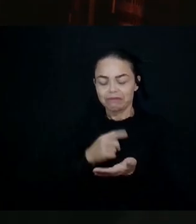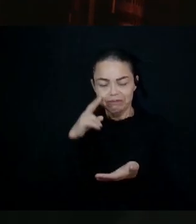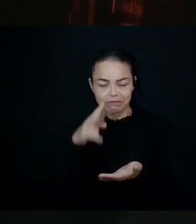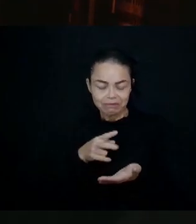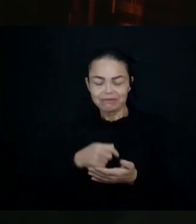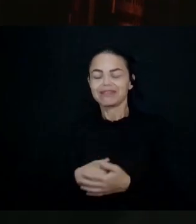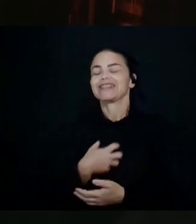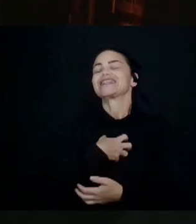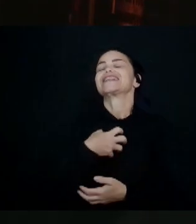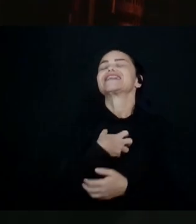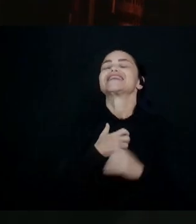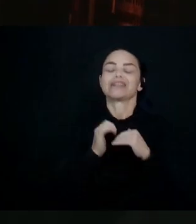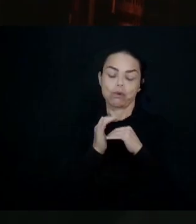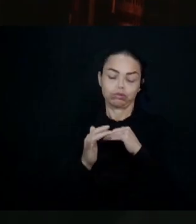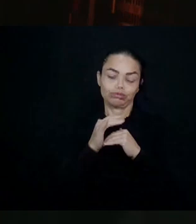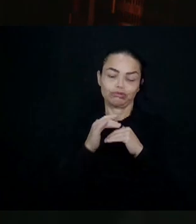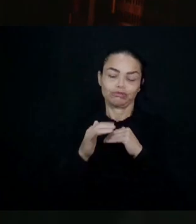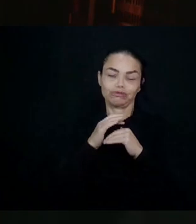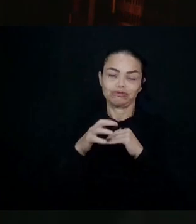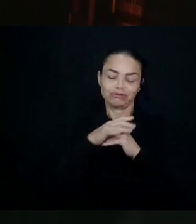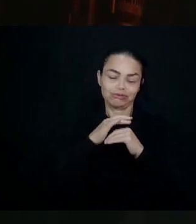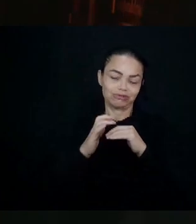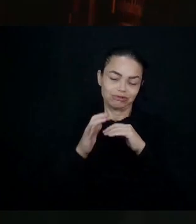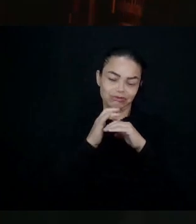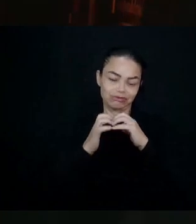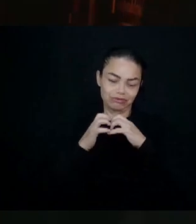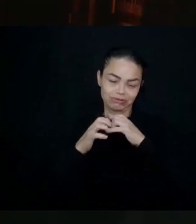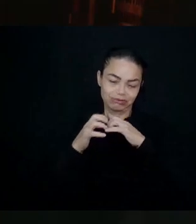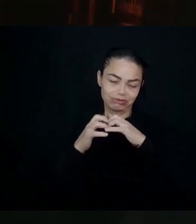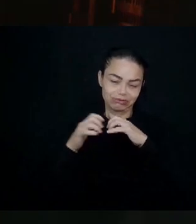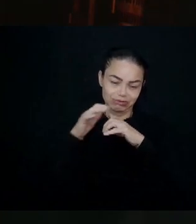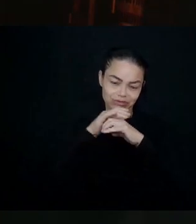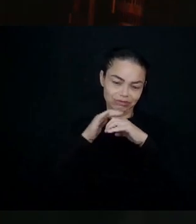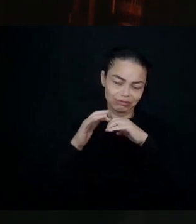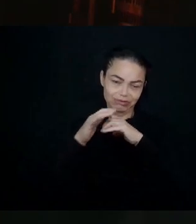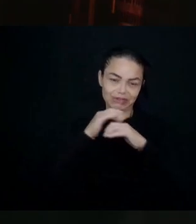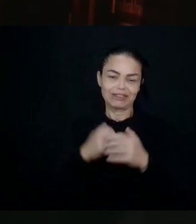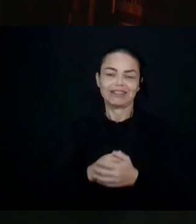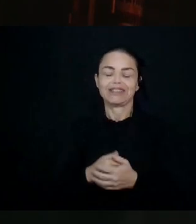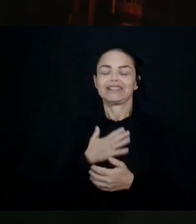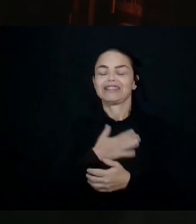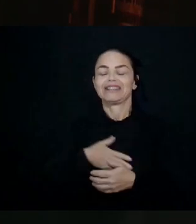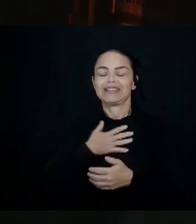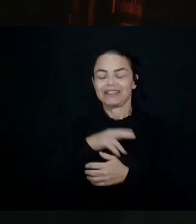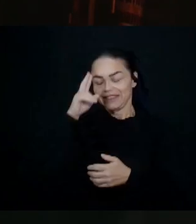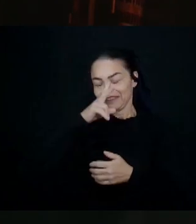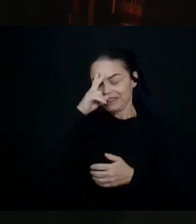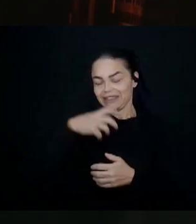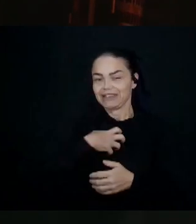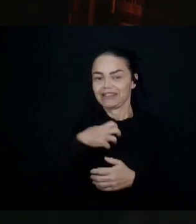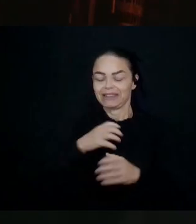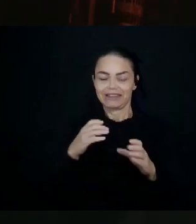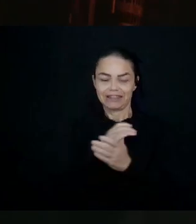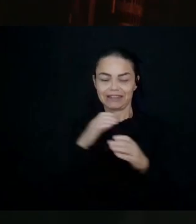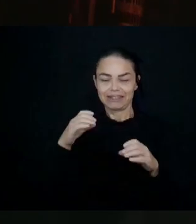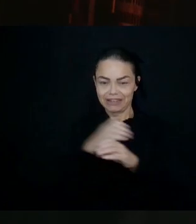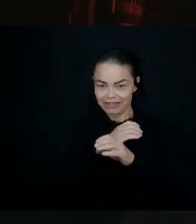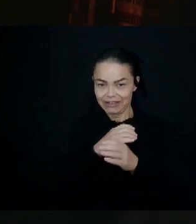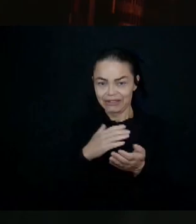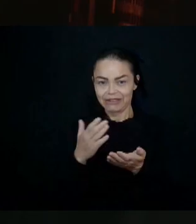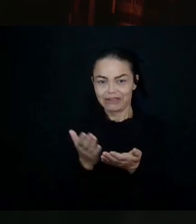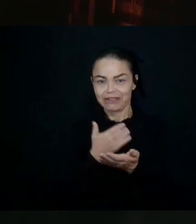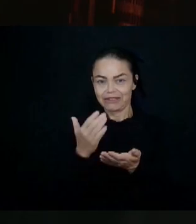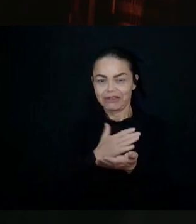sensação gostosa de nostalgia. Vamos lá, Aline Vasconcelos do Centro. O sentimento de completar um álbum é de